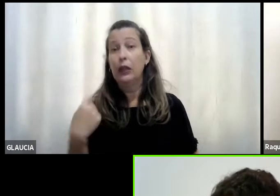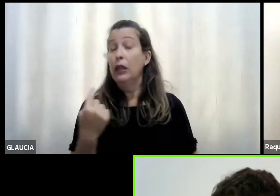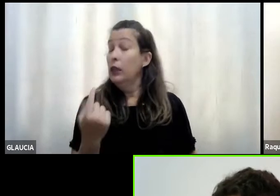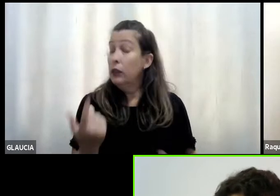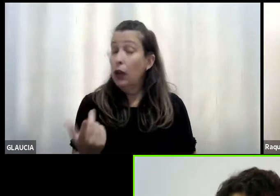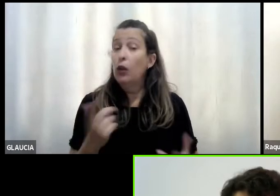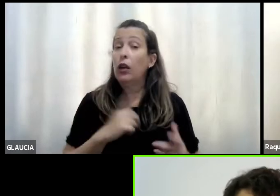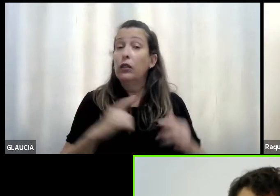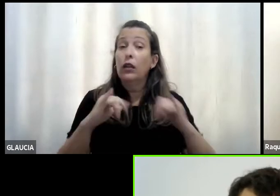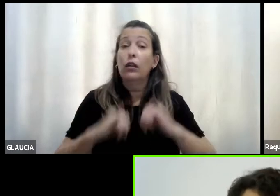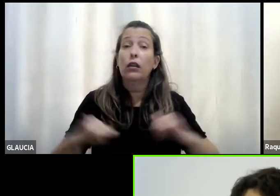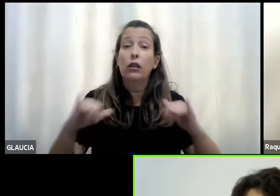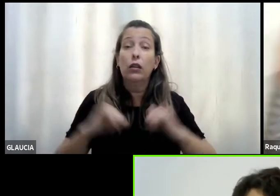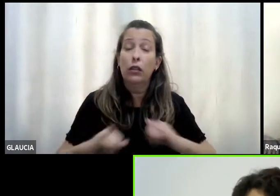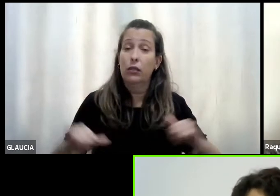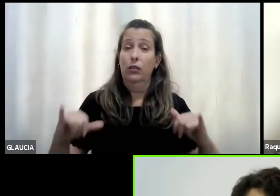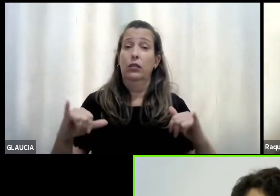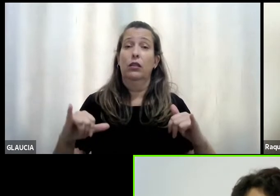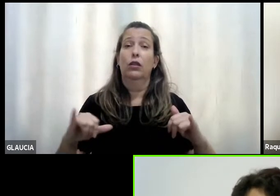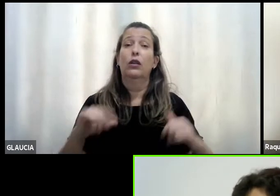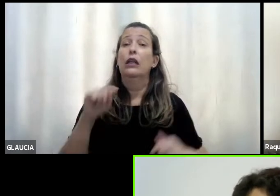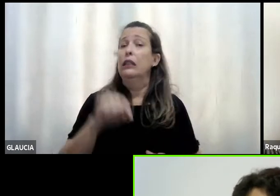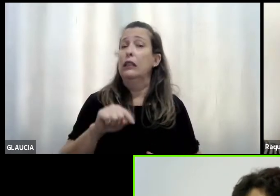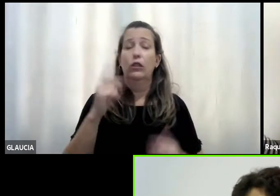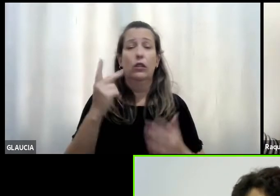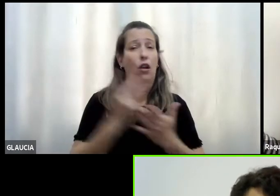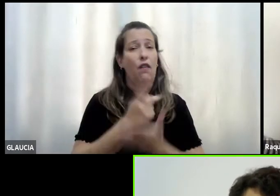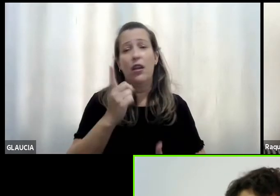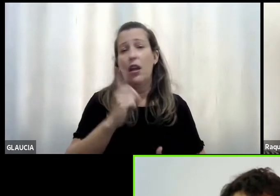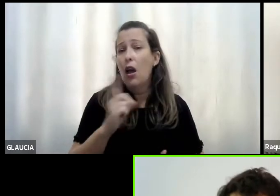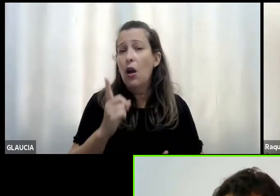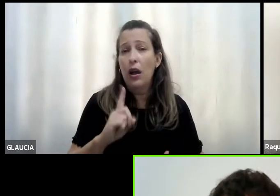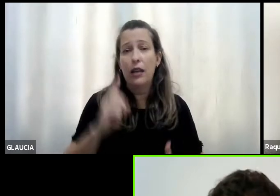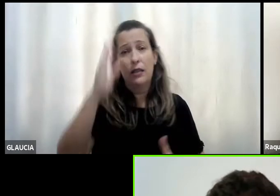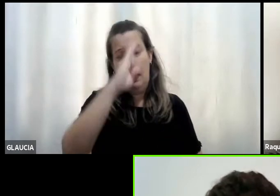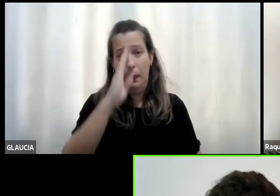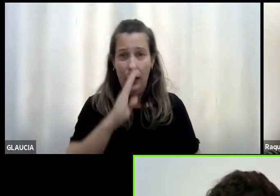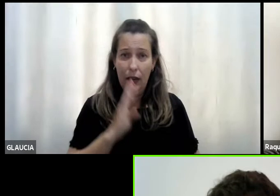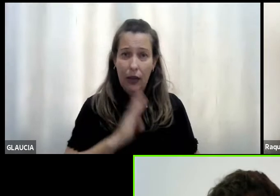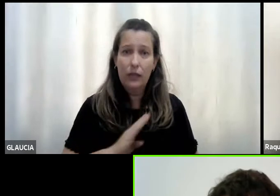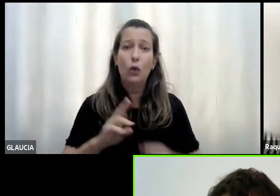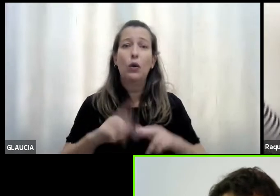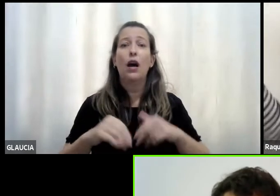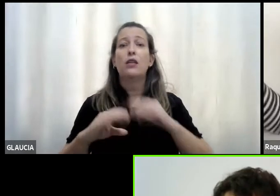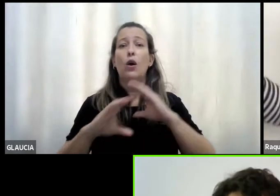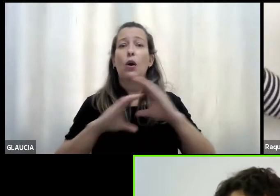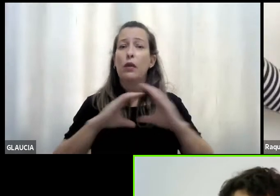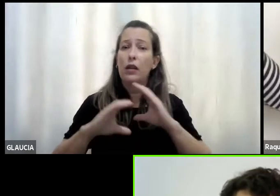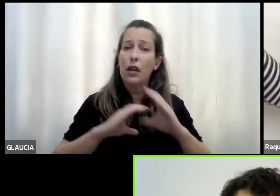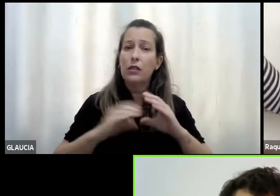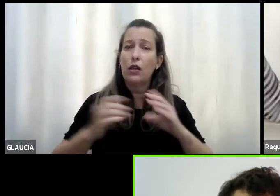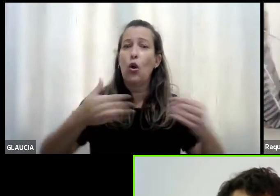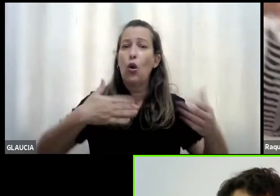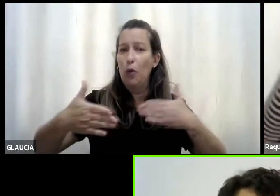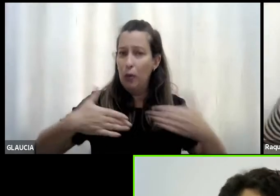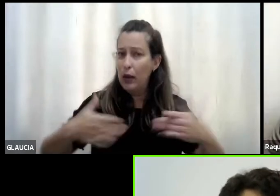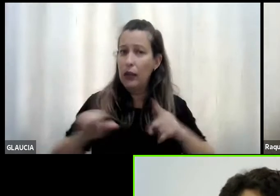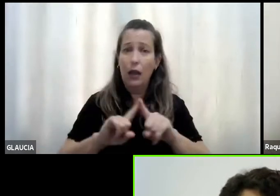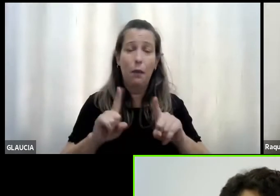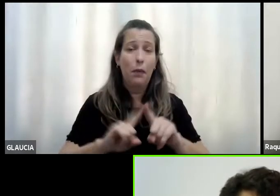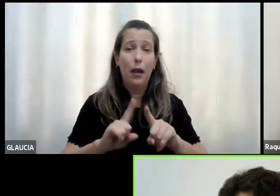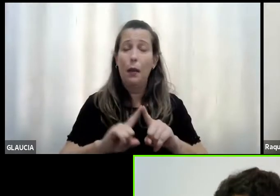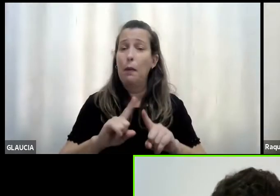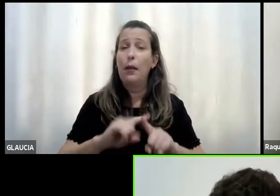parte da comunicação comercial. Então, isso não vai acontecer no Brasil, um aprofundamento possível pela comunicação comercial e pela pública também não vai acontecer se não